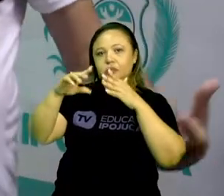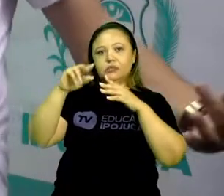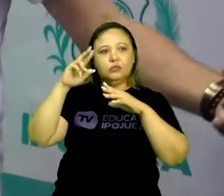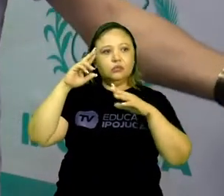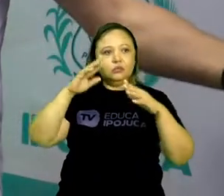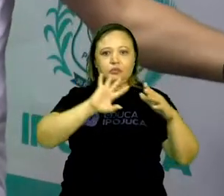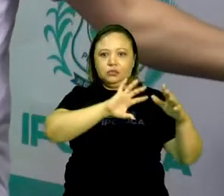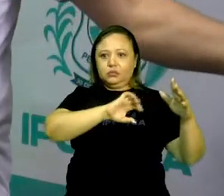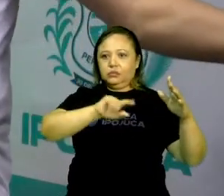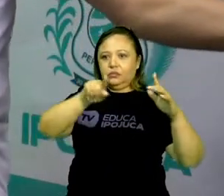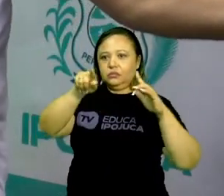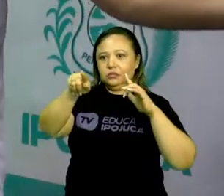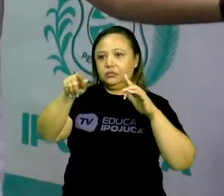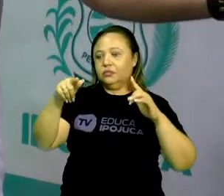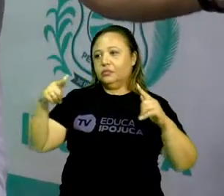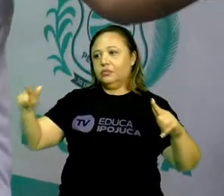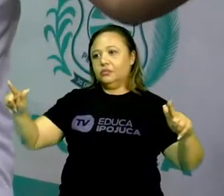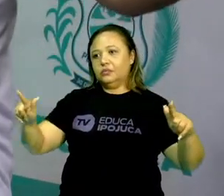música.